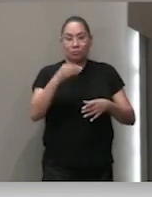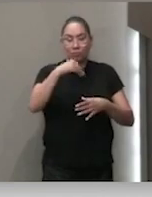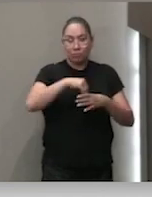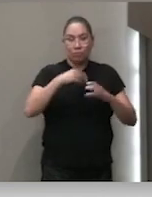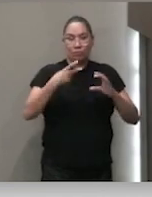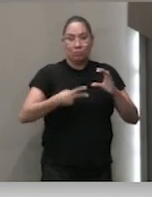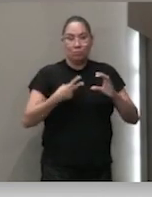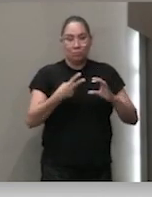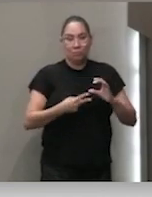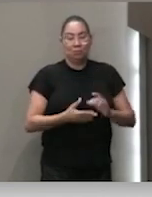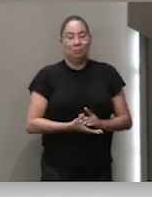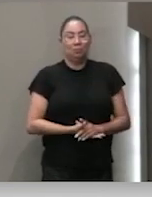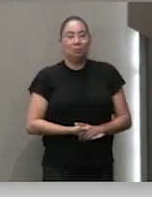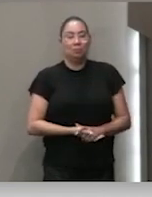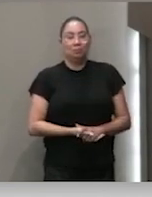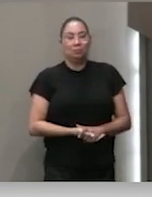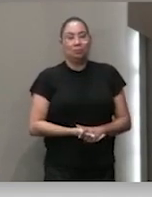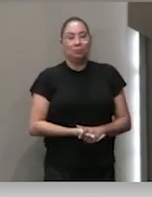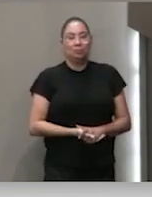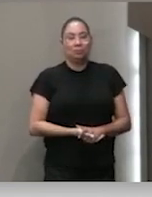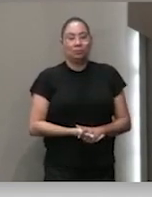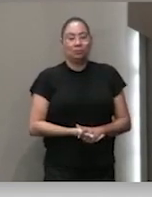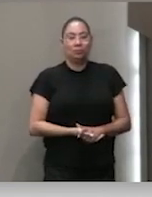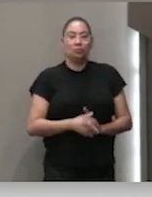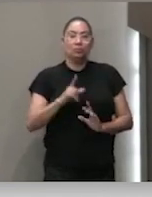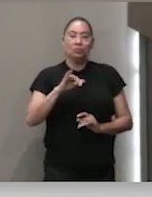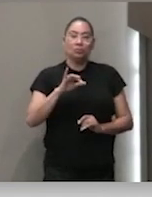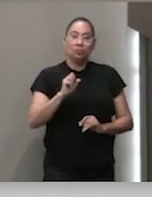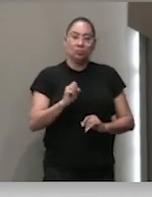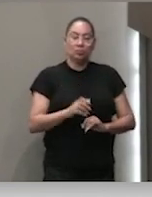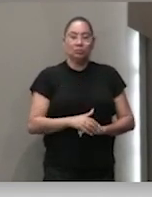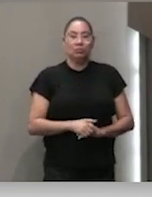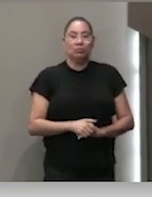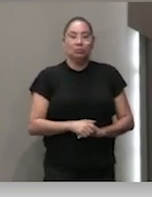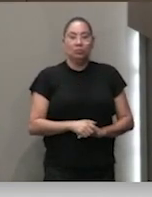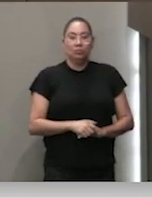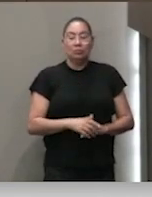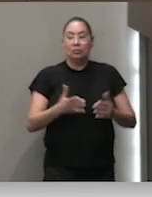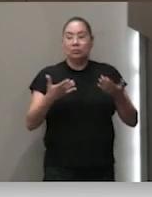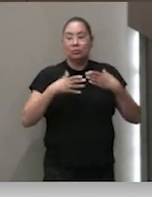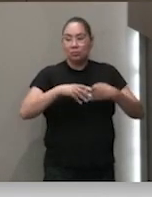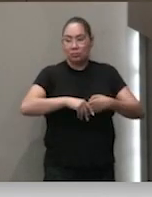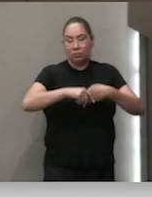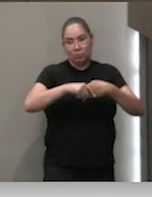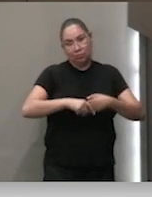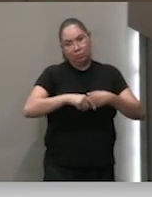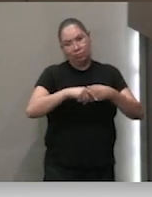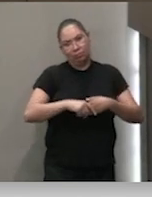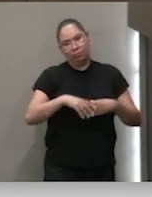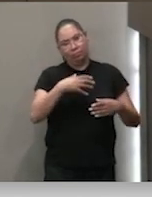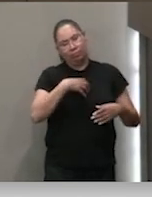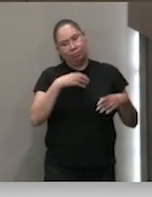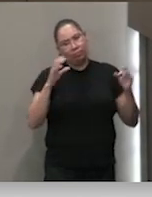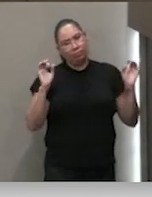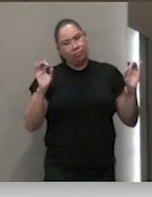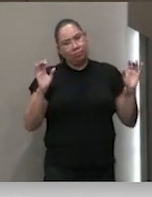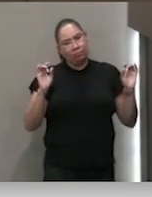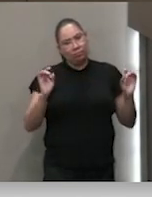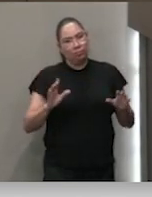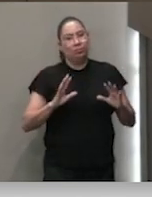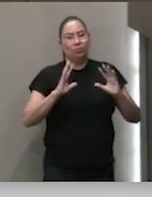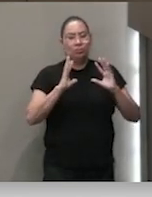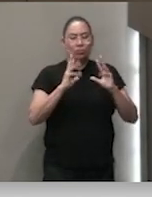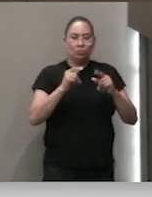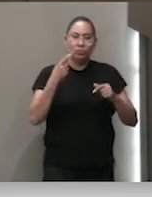do Parlamento. Muito obrigado. Luizinho Valendorf. Vereador Gleison, quero lhe cumprimentar de forma muito especial por todo o